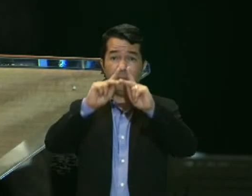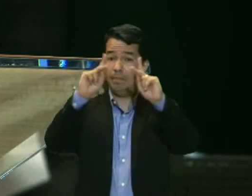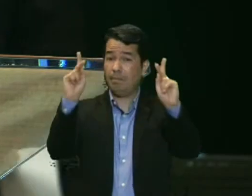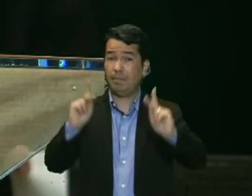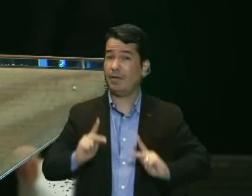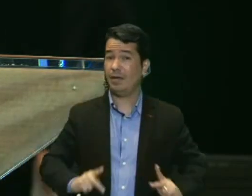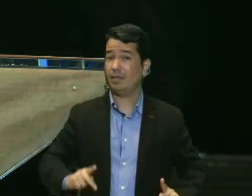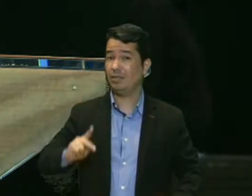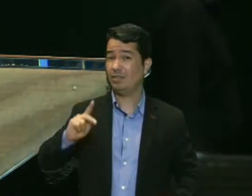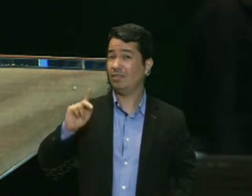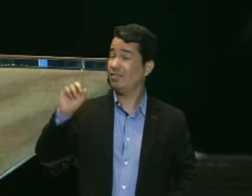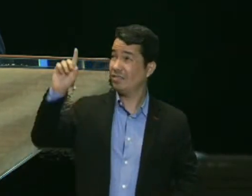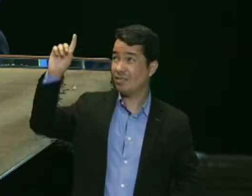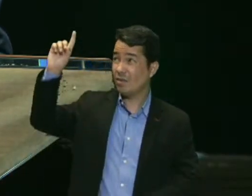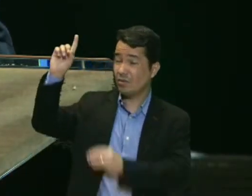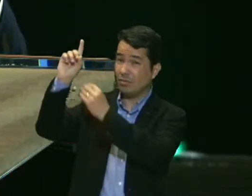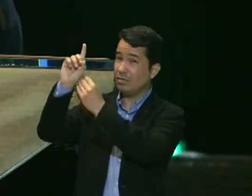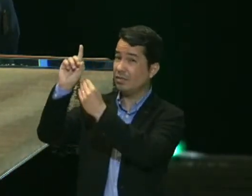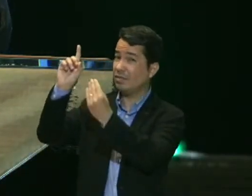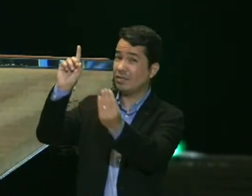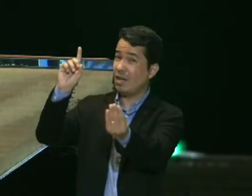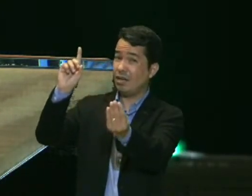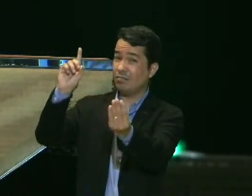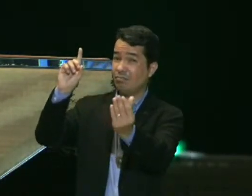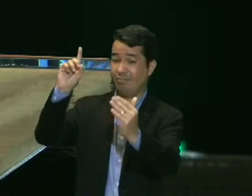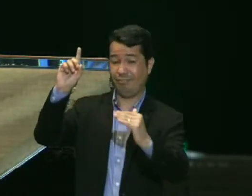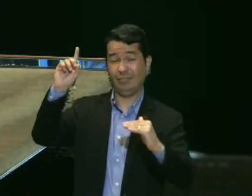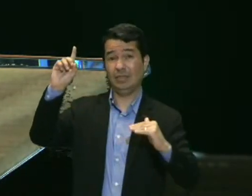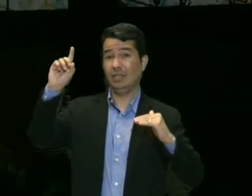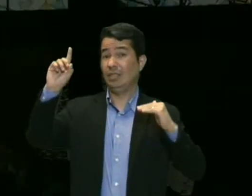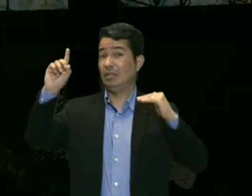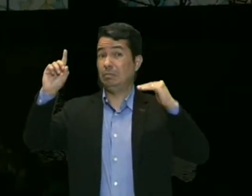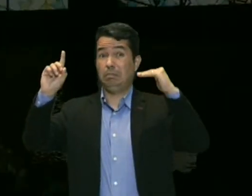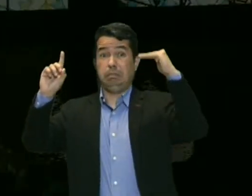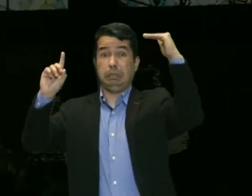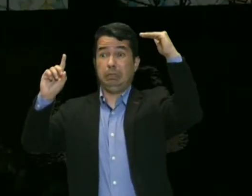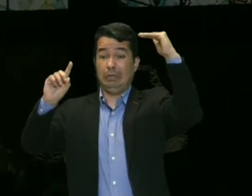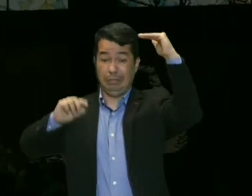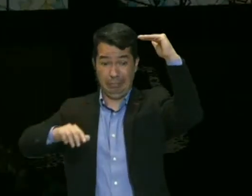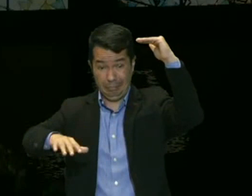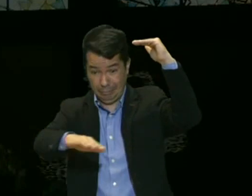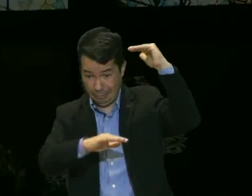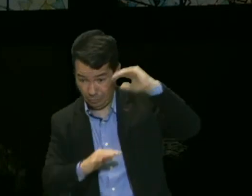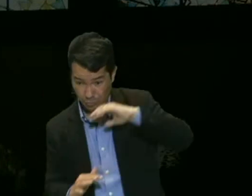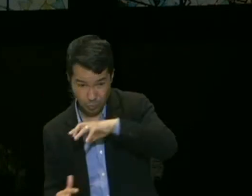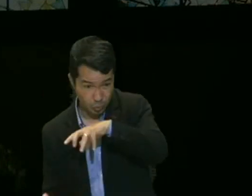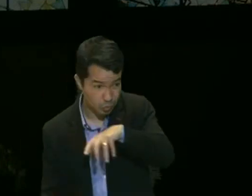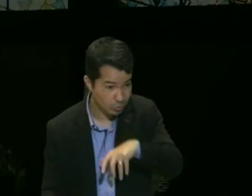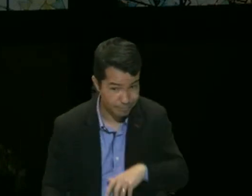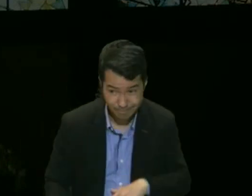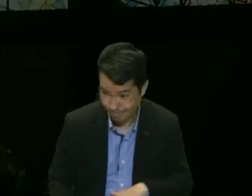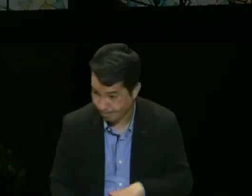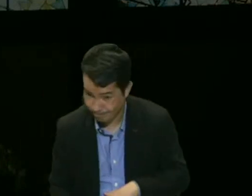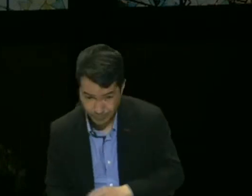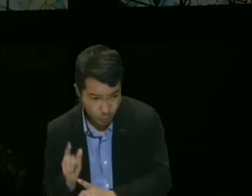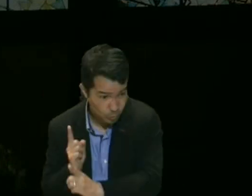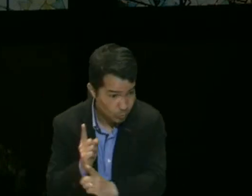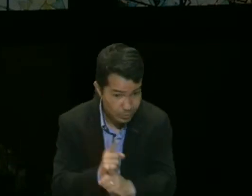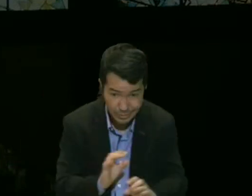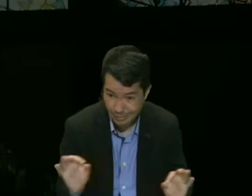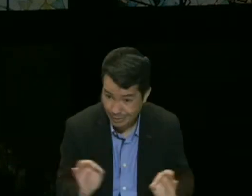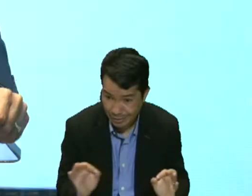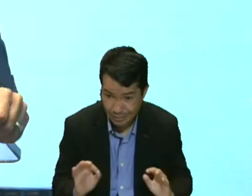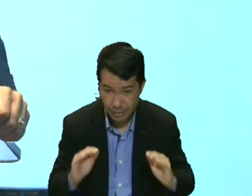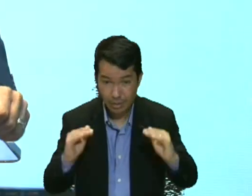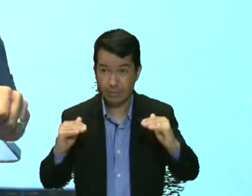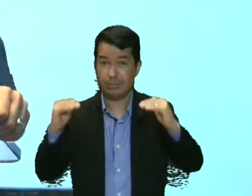implicação. É do poder salvador e preservador de Deus na sua vida.